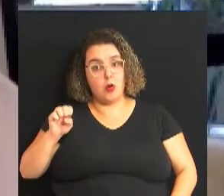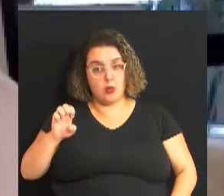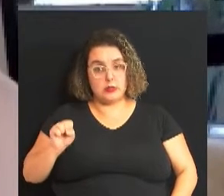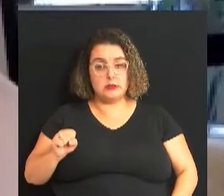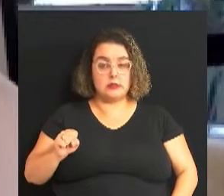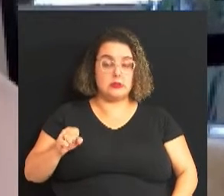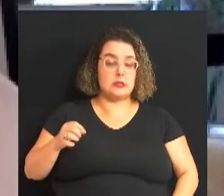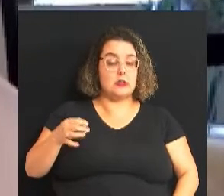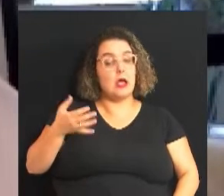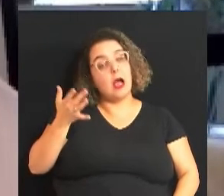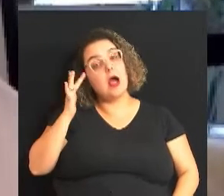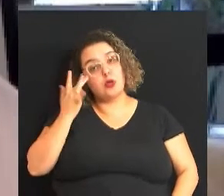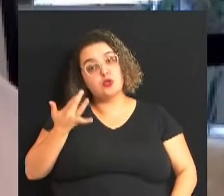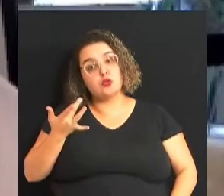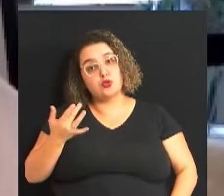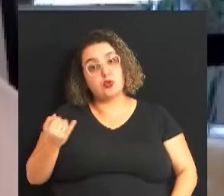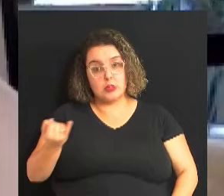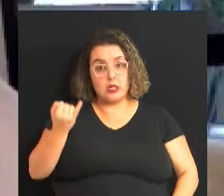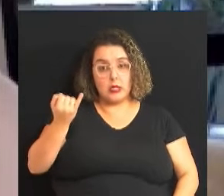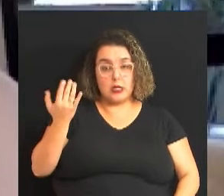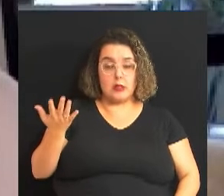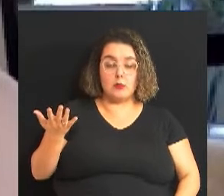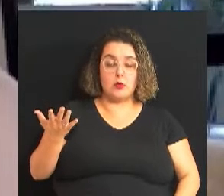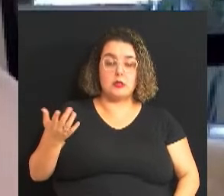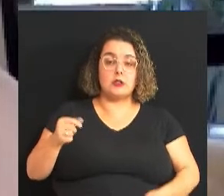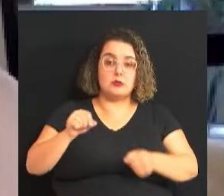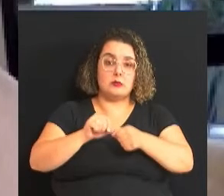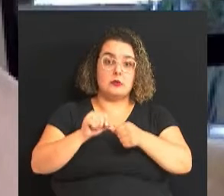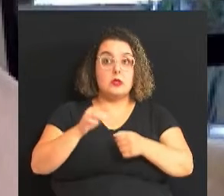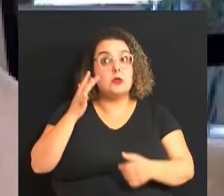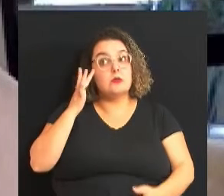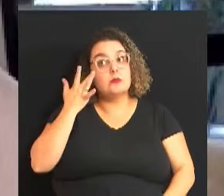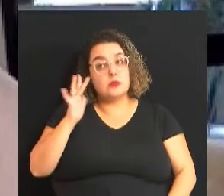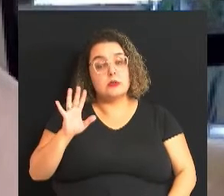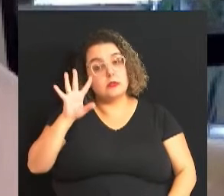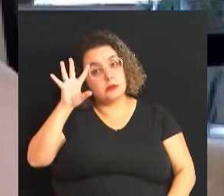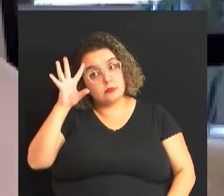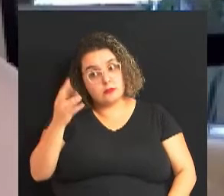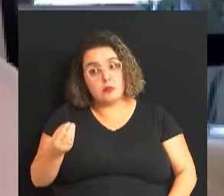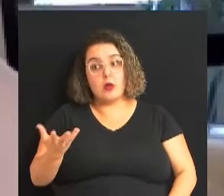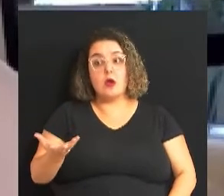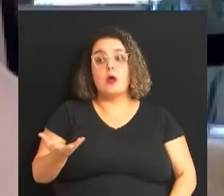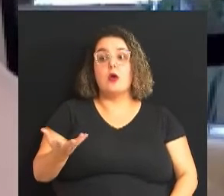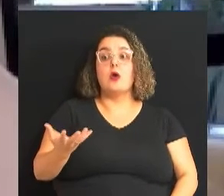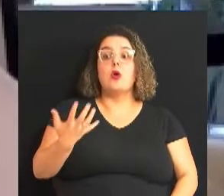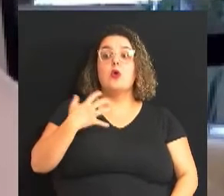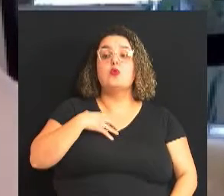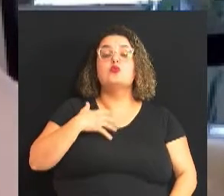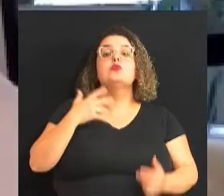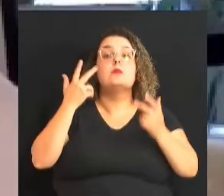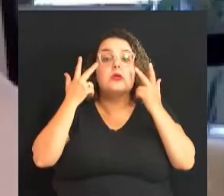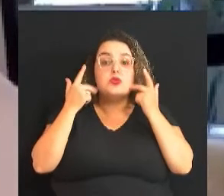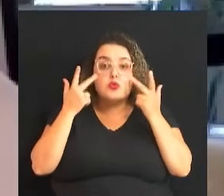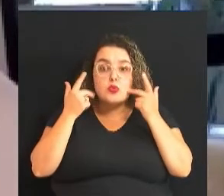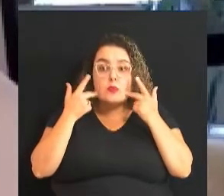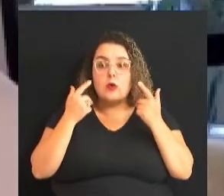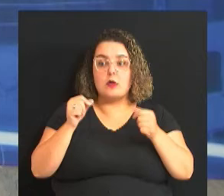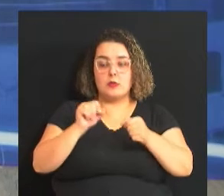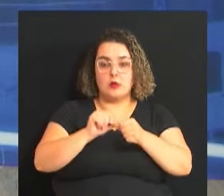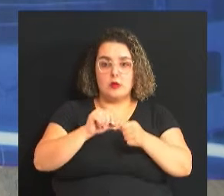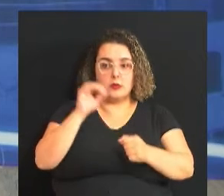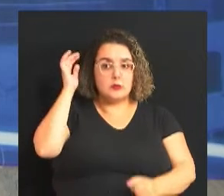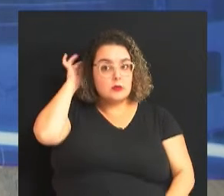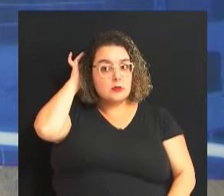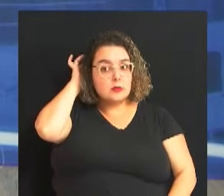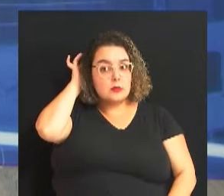fazer. Não sei se você conseguiu compreender, mas essa é assim é o mais comum que a gente faz. A gente vai